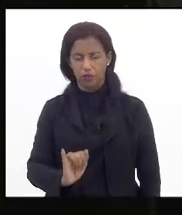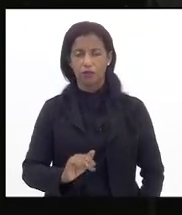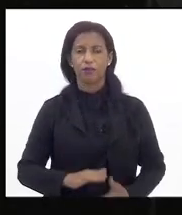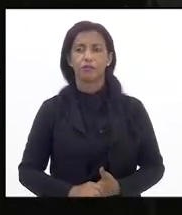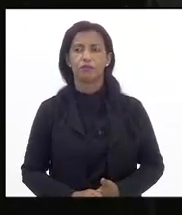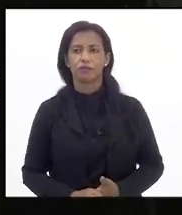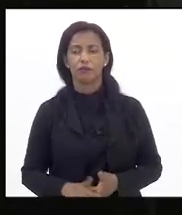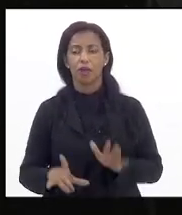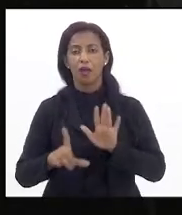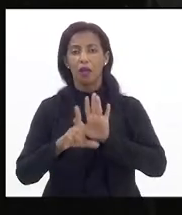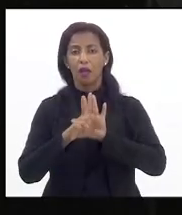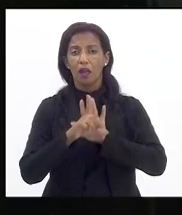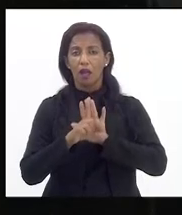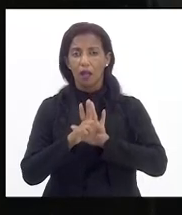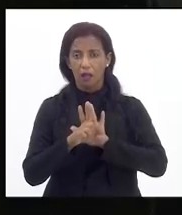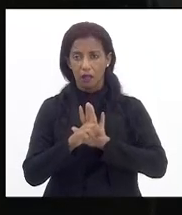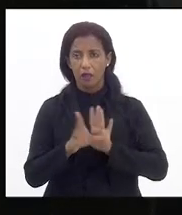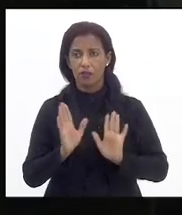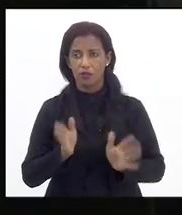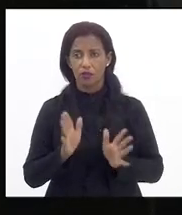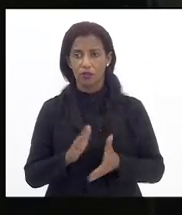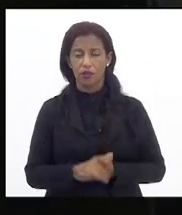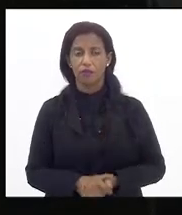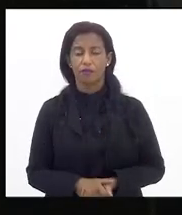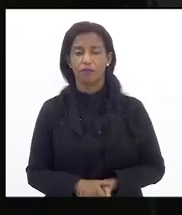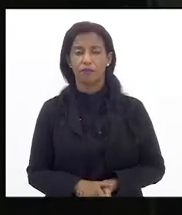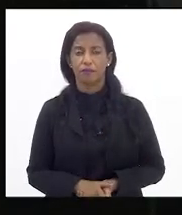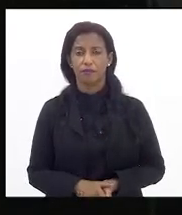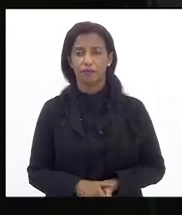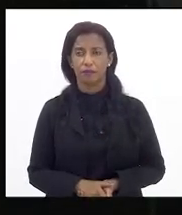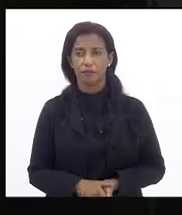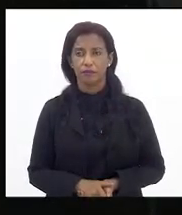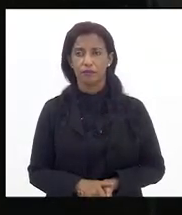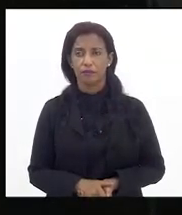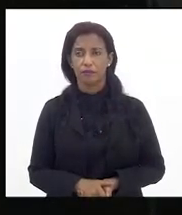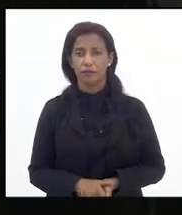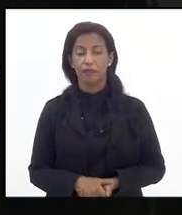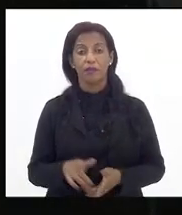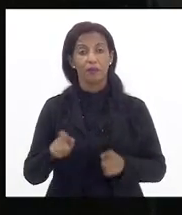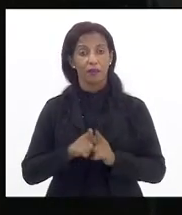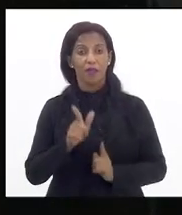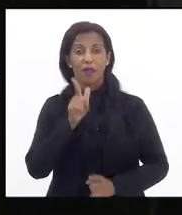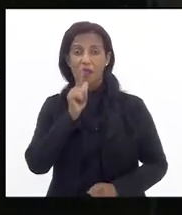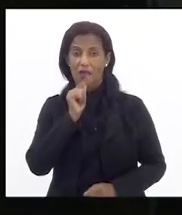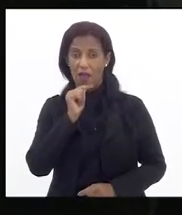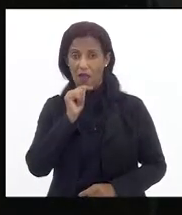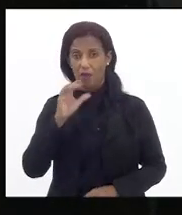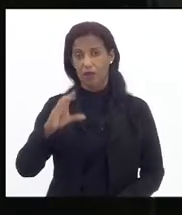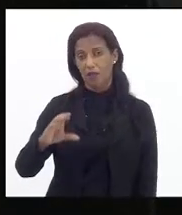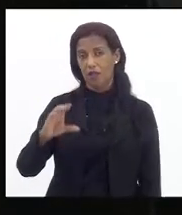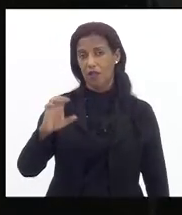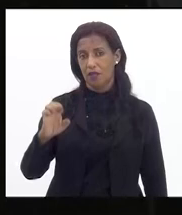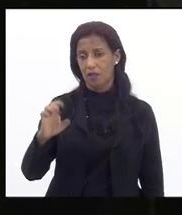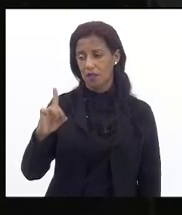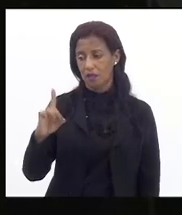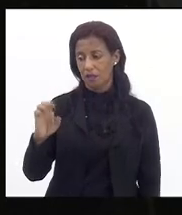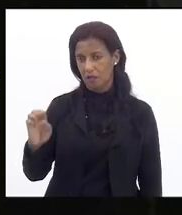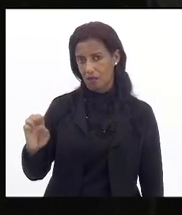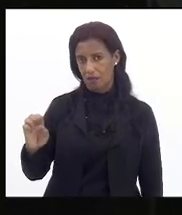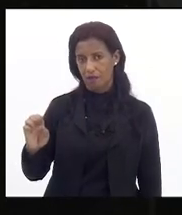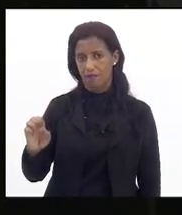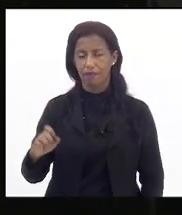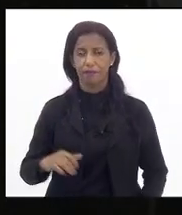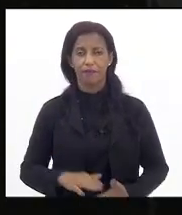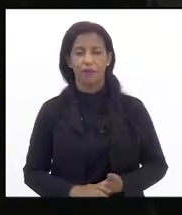né A lei kandir a questão do da Cedae né A questão da